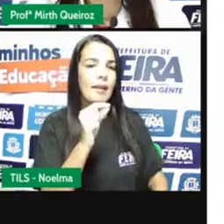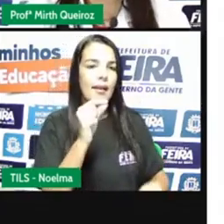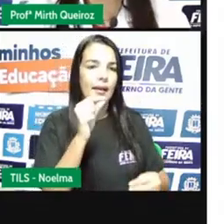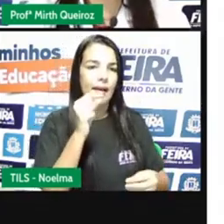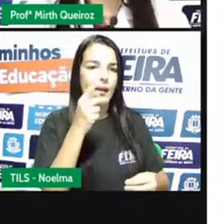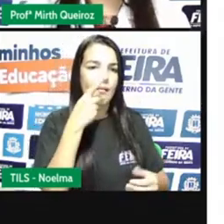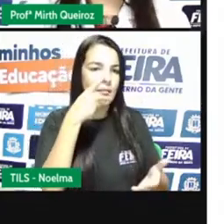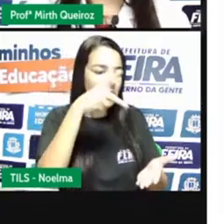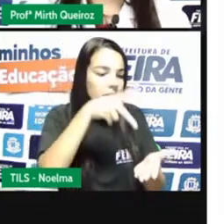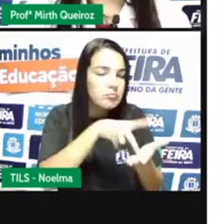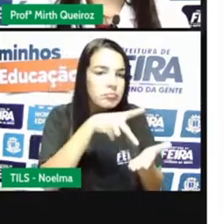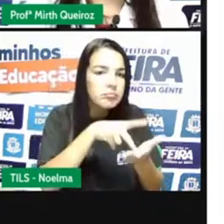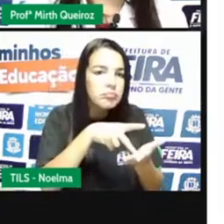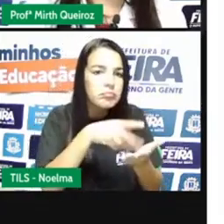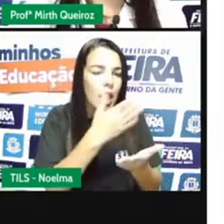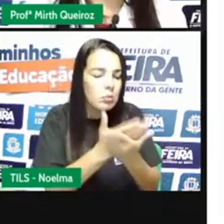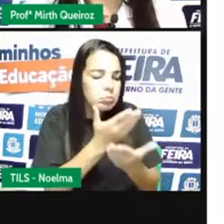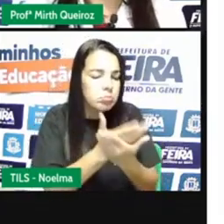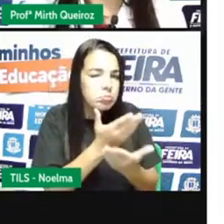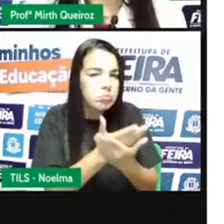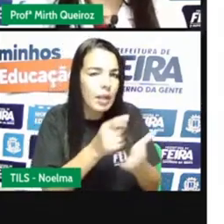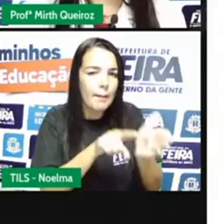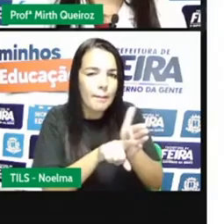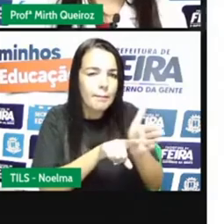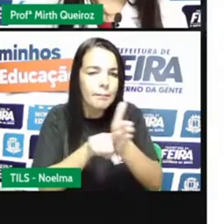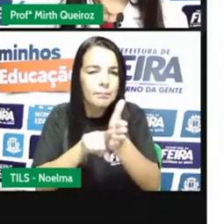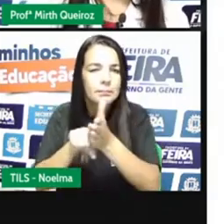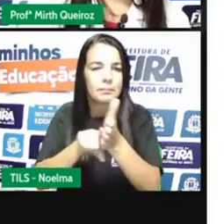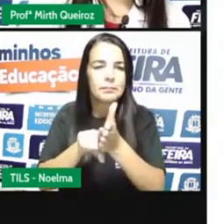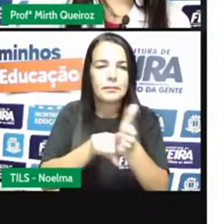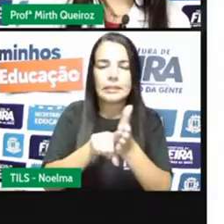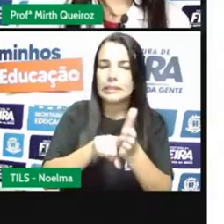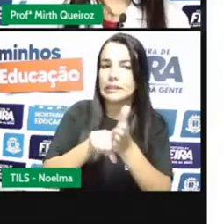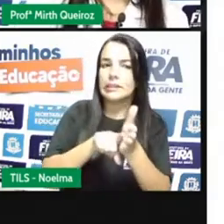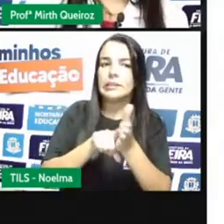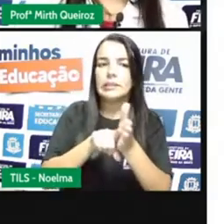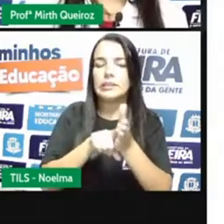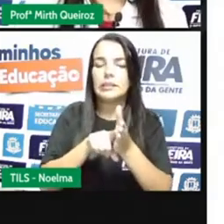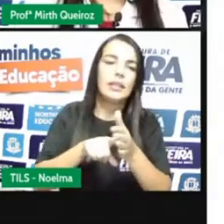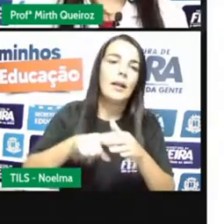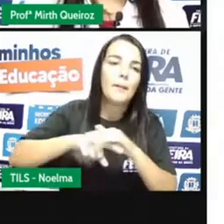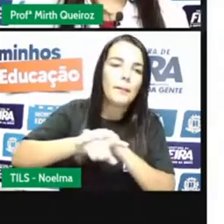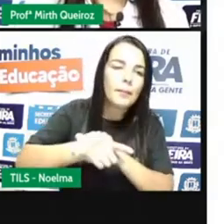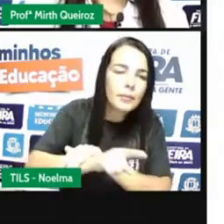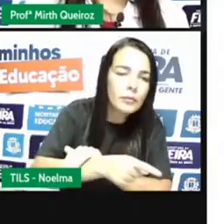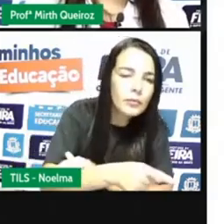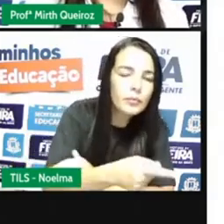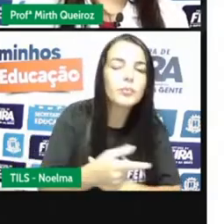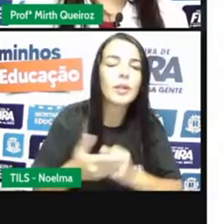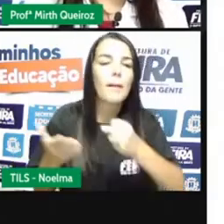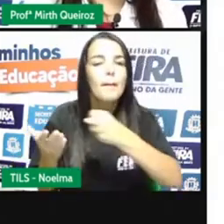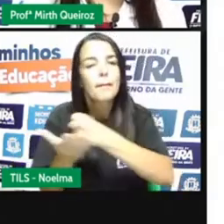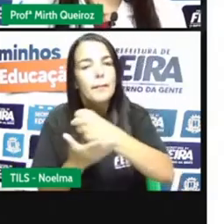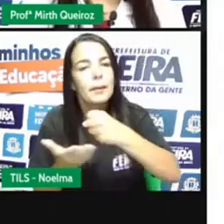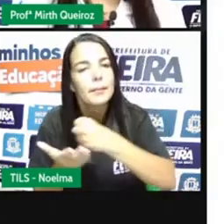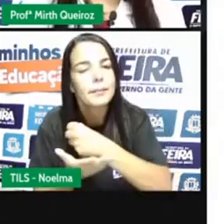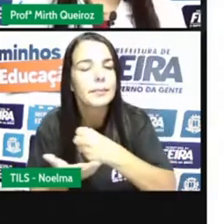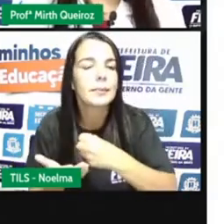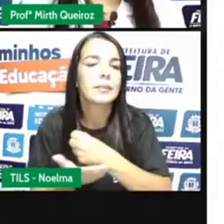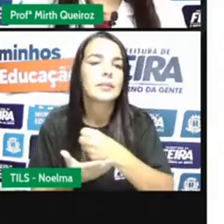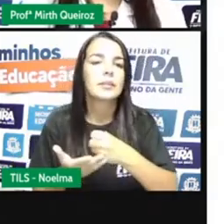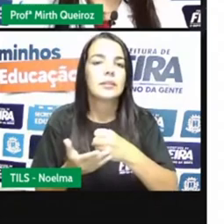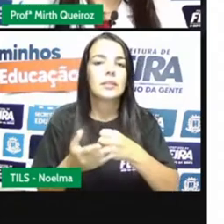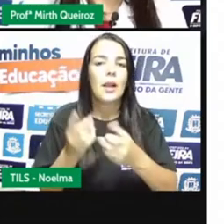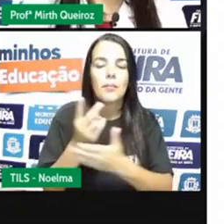pesquisas, né? Ele vai abordar fatos que foram obtidos